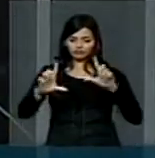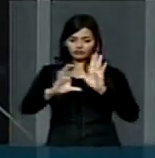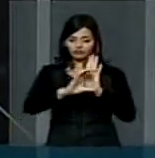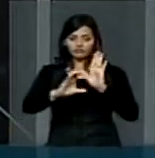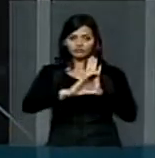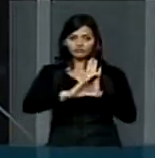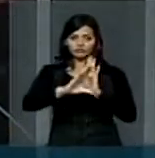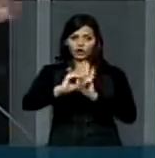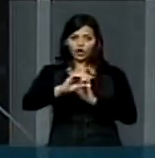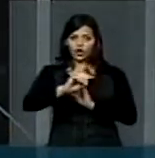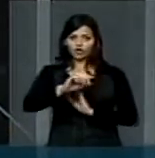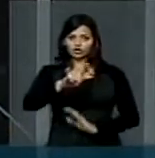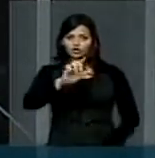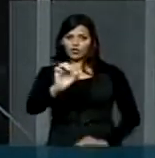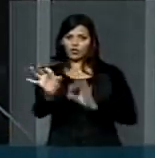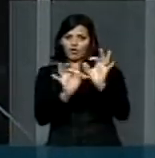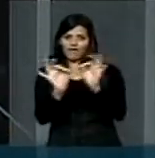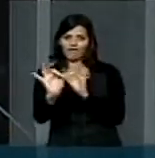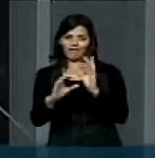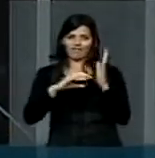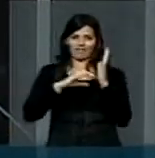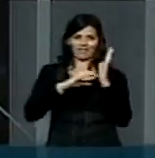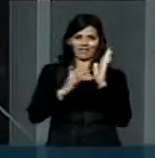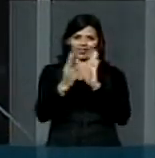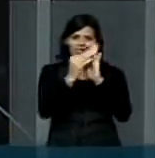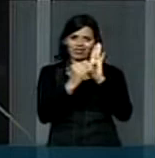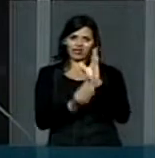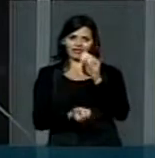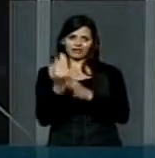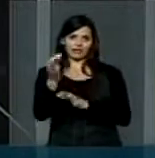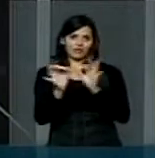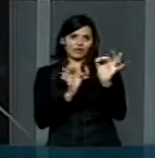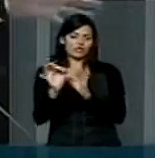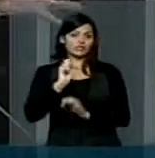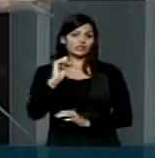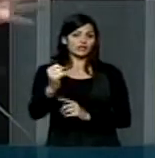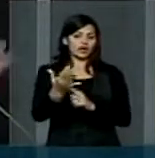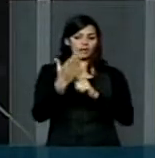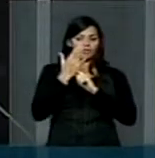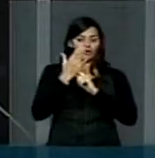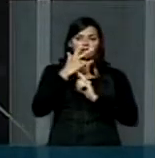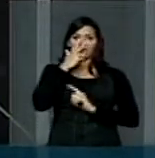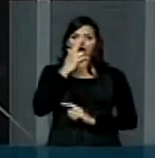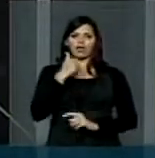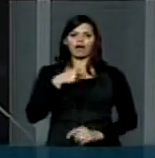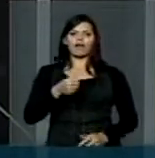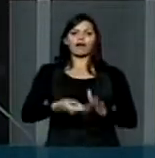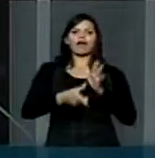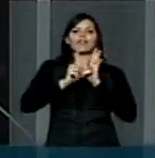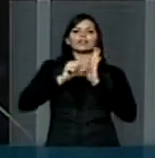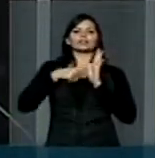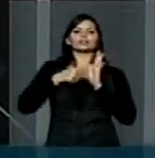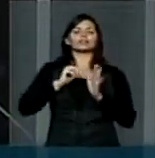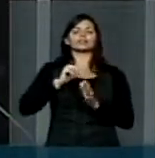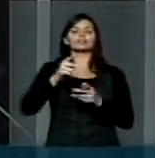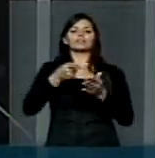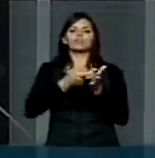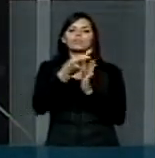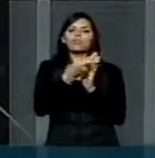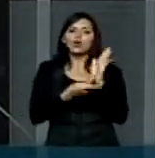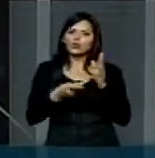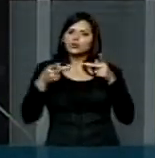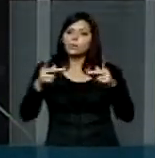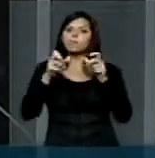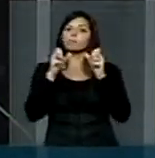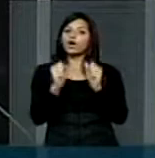elaborado no Senado Federal e que se nos apresenta na forma de um anteprojeto, ele